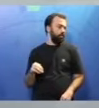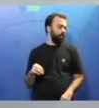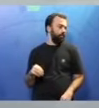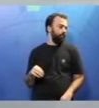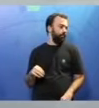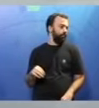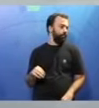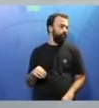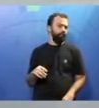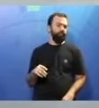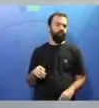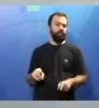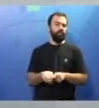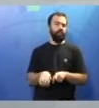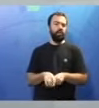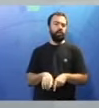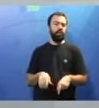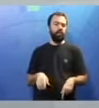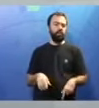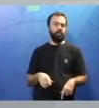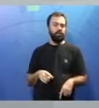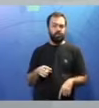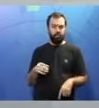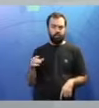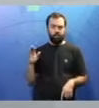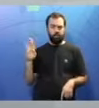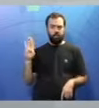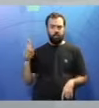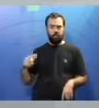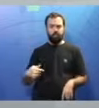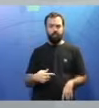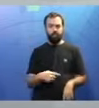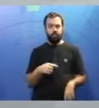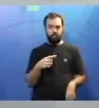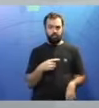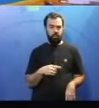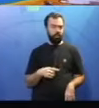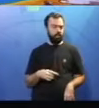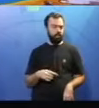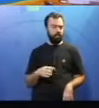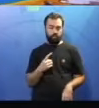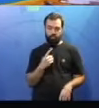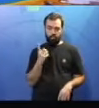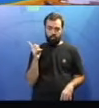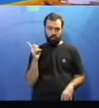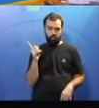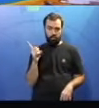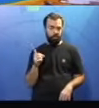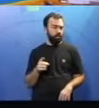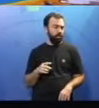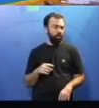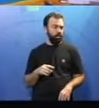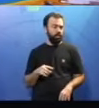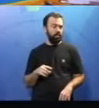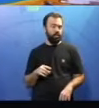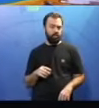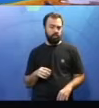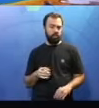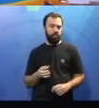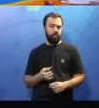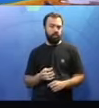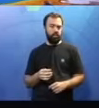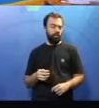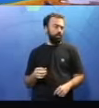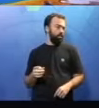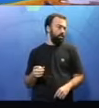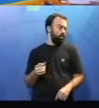Outros exemplos de extremófilos, que vivem em ambientes extremos, são essas bactérias aqui. Uma em forma de bastão, de